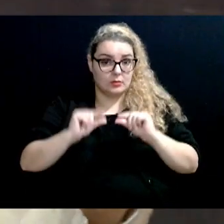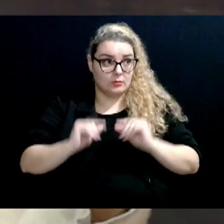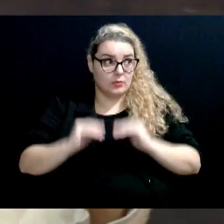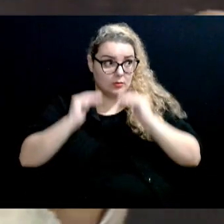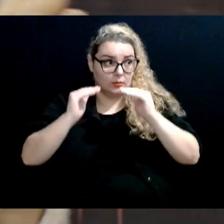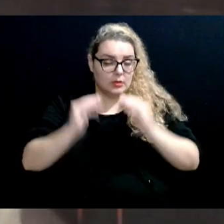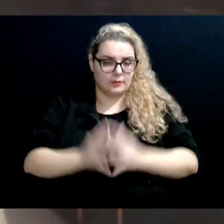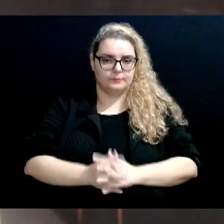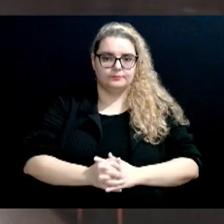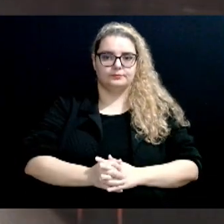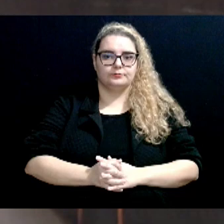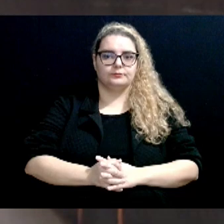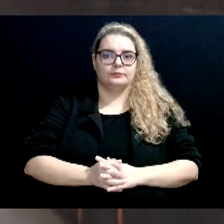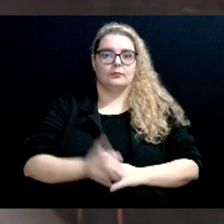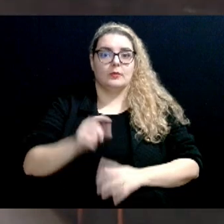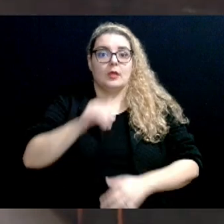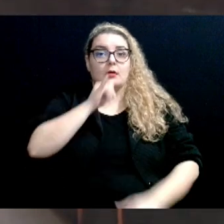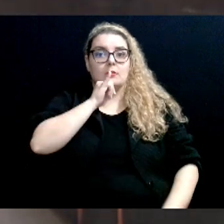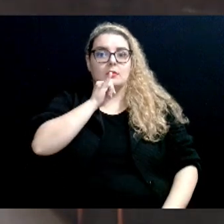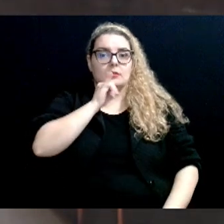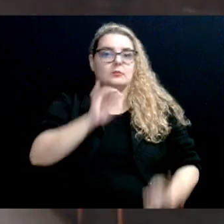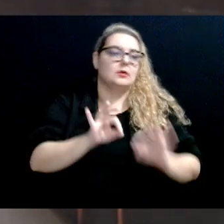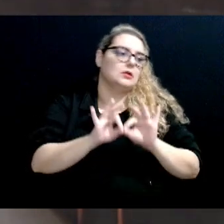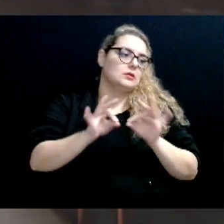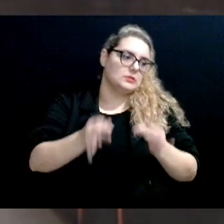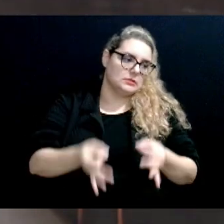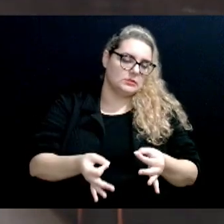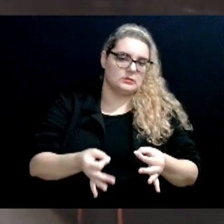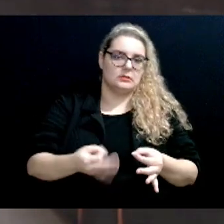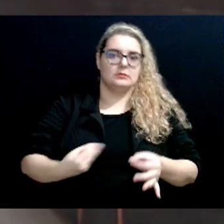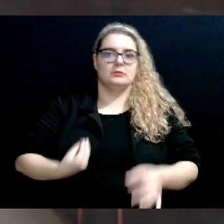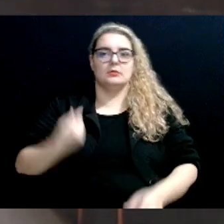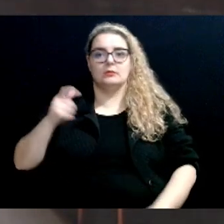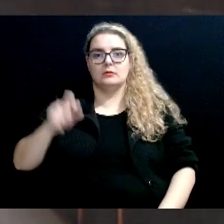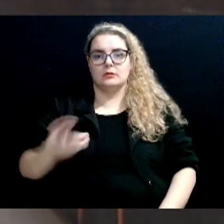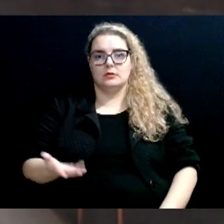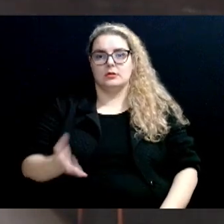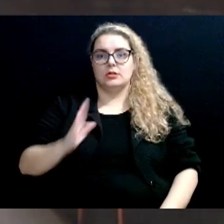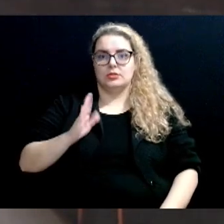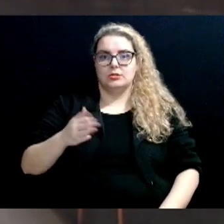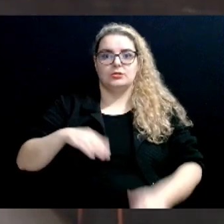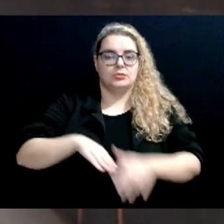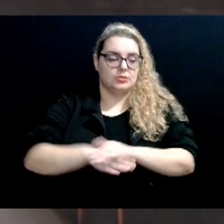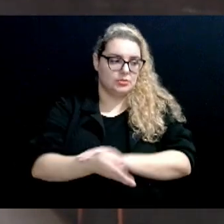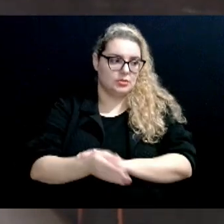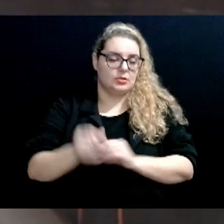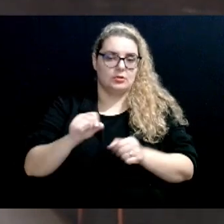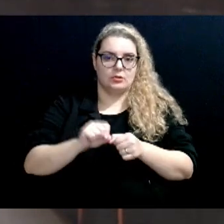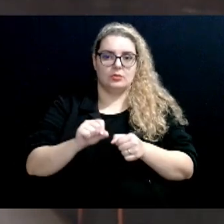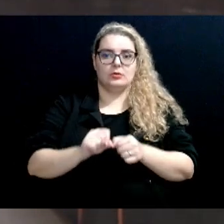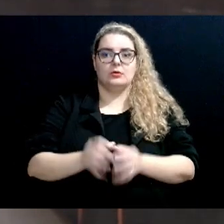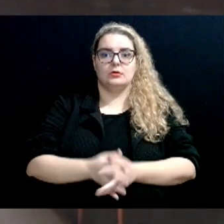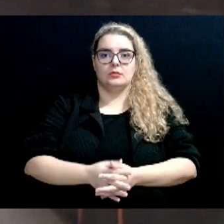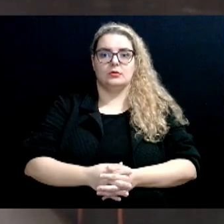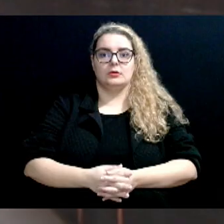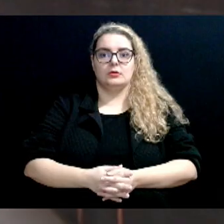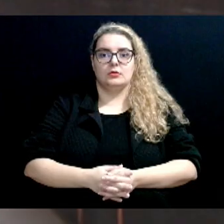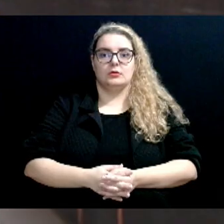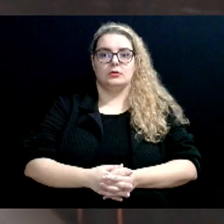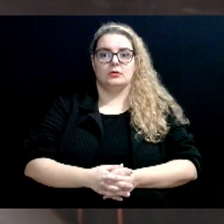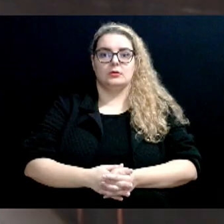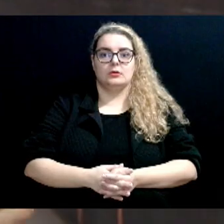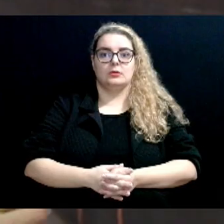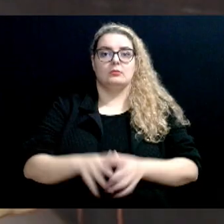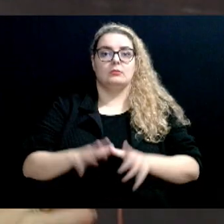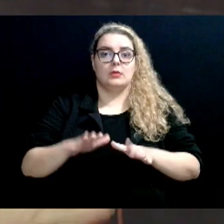uma situação simples, às vezes, na vida da pessoa, ela já está acostumada a fazer aquilo, mas, às vezes, ela